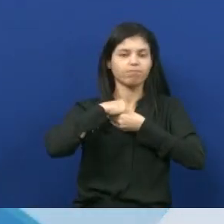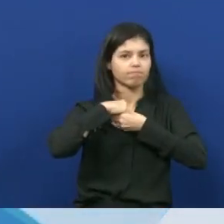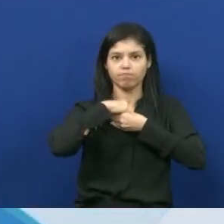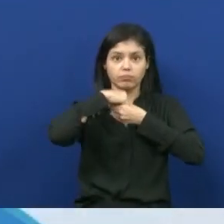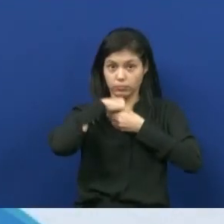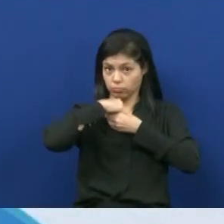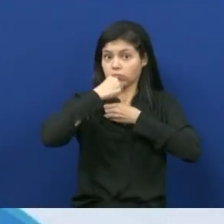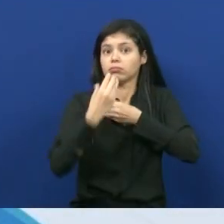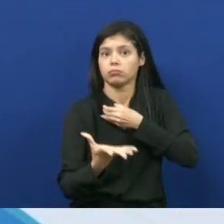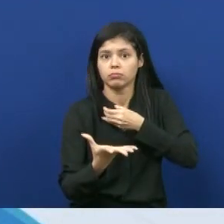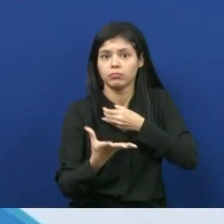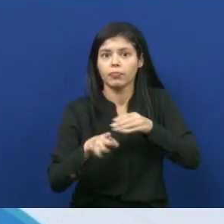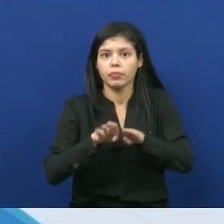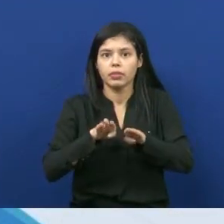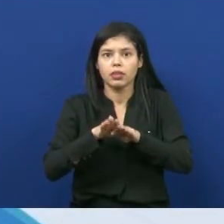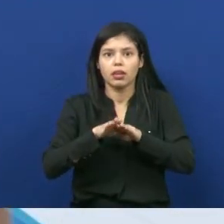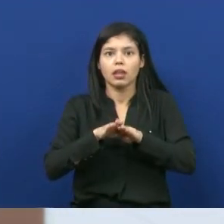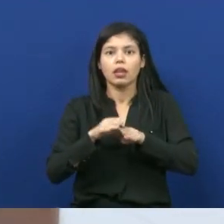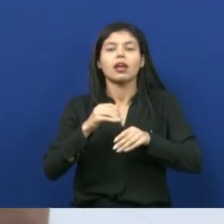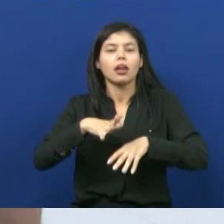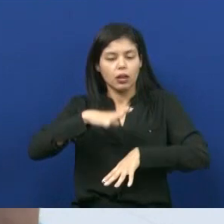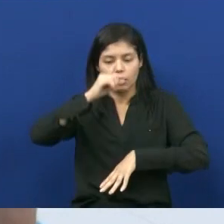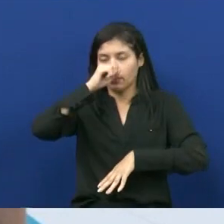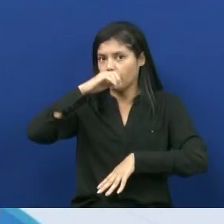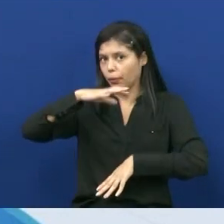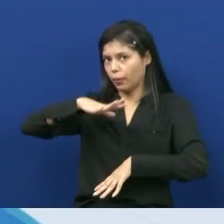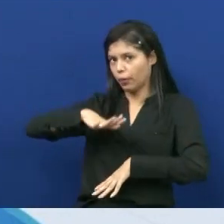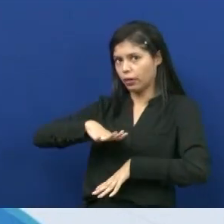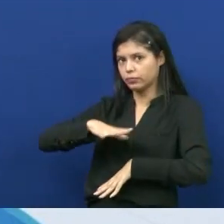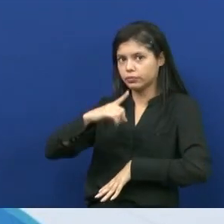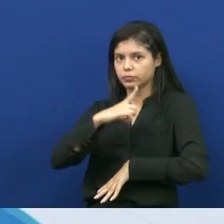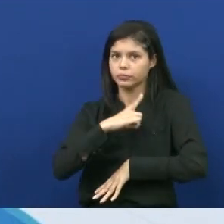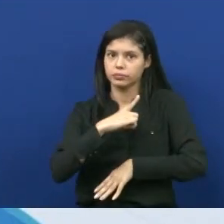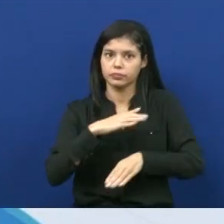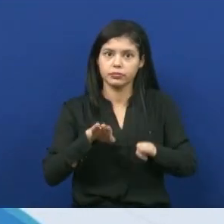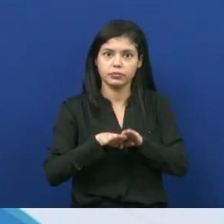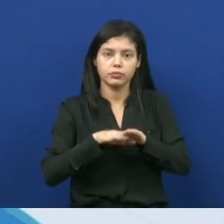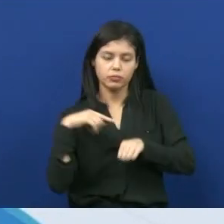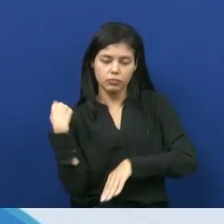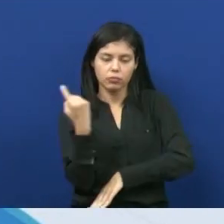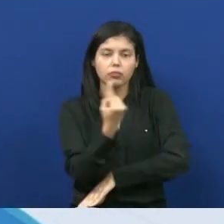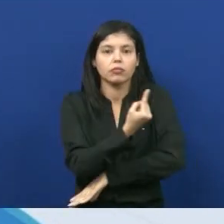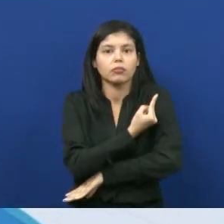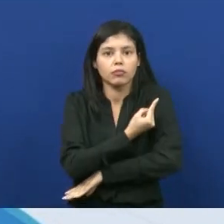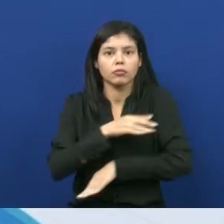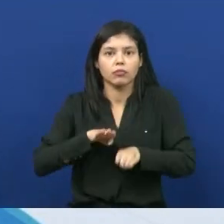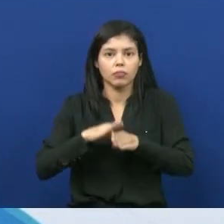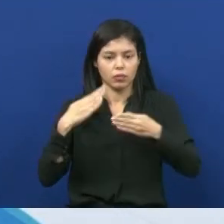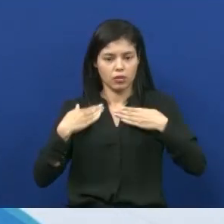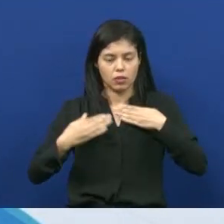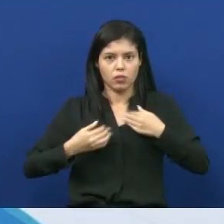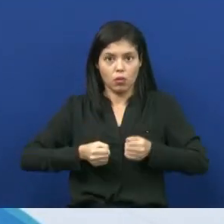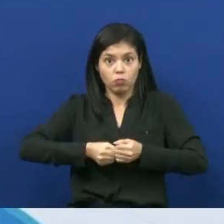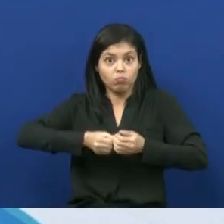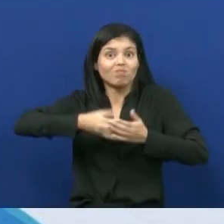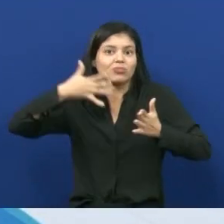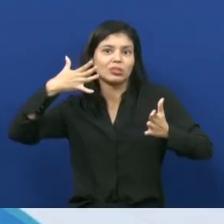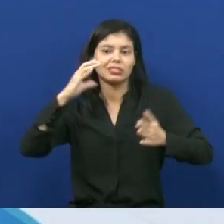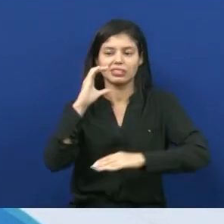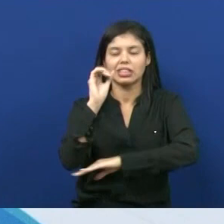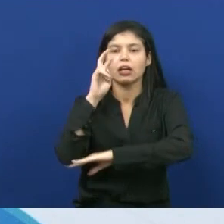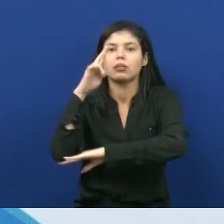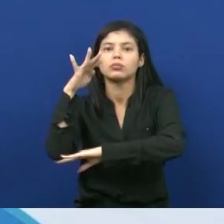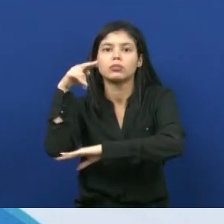precisa sair através da expiração. Se o nosso corpo contiver altas quantidades de gás